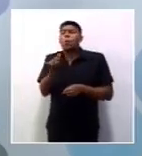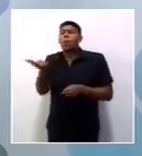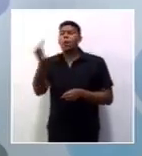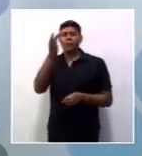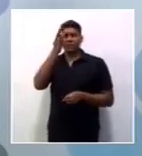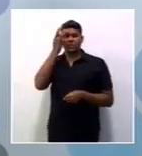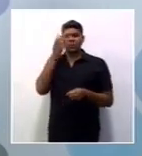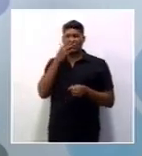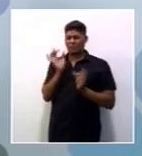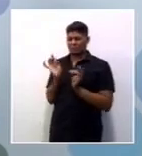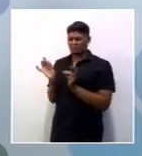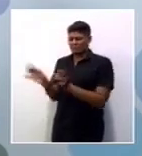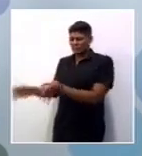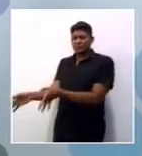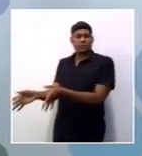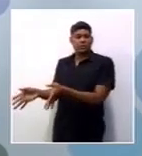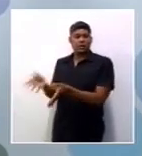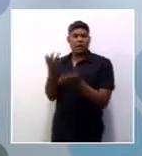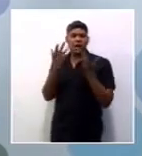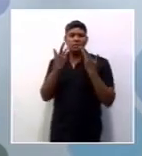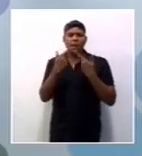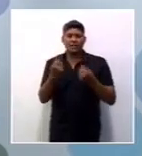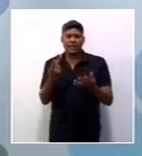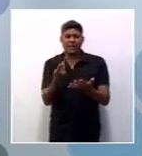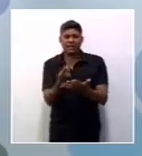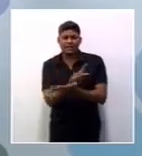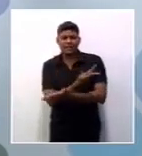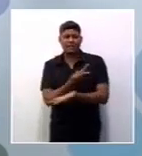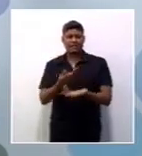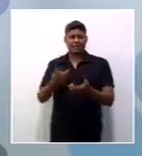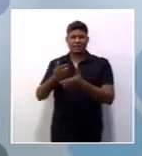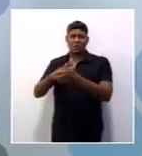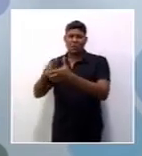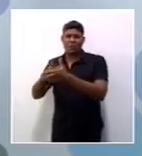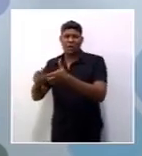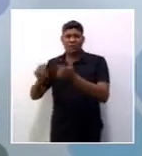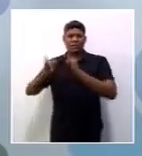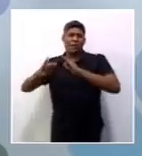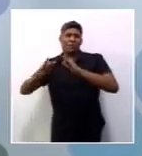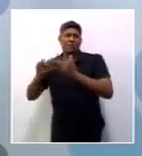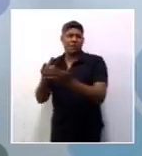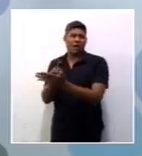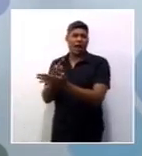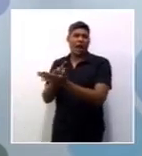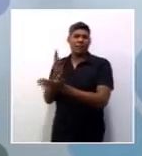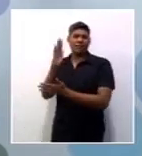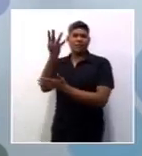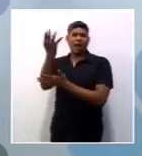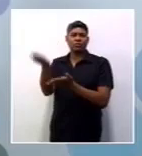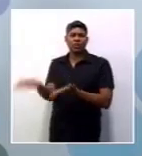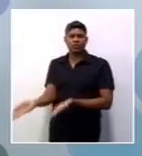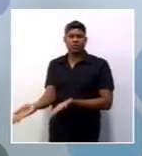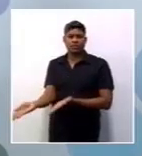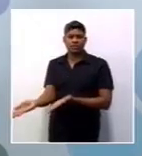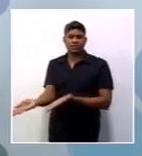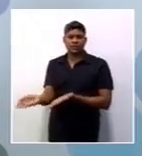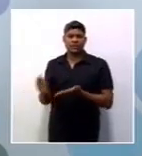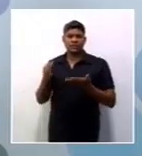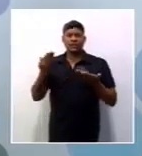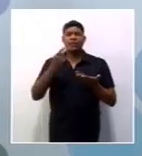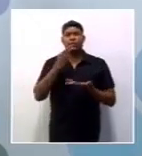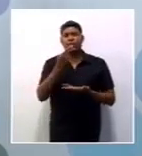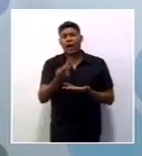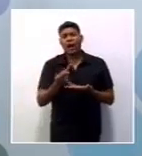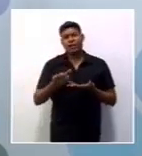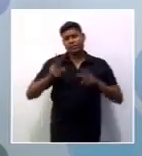podem abandonar animais na rua, os maus tratos que os animais podem sofrer por uma informação que é completamente falsa? Então, quando a gente fala